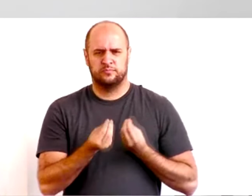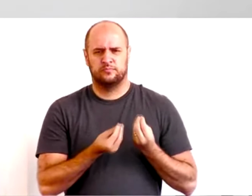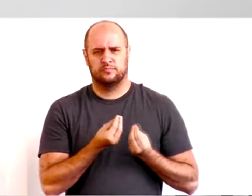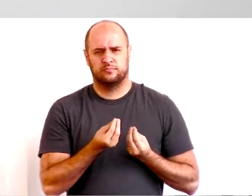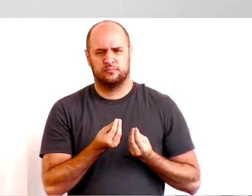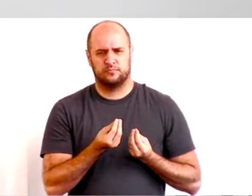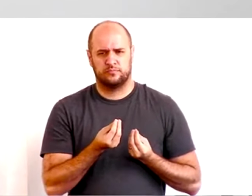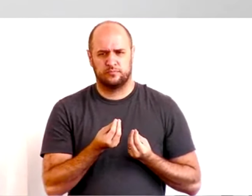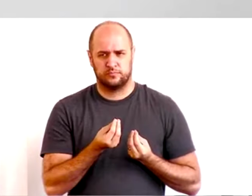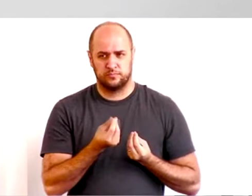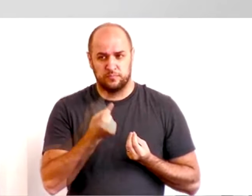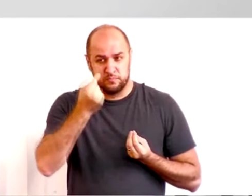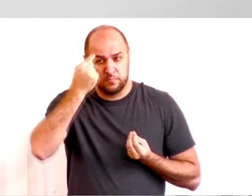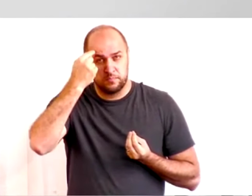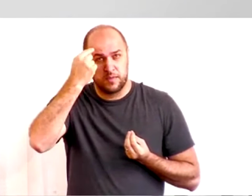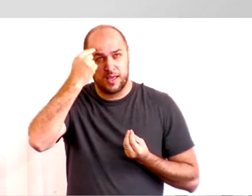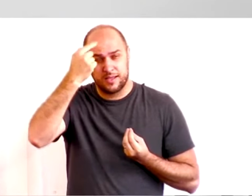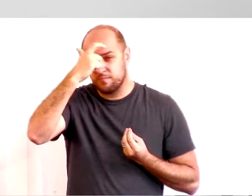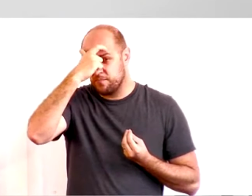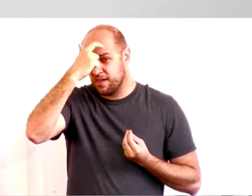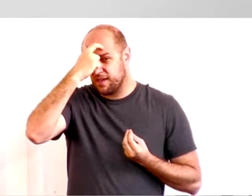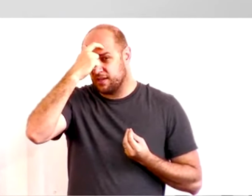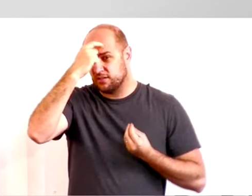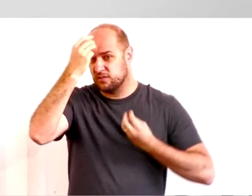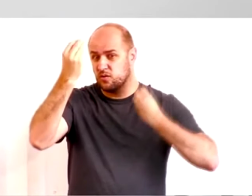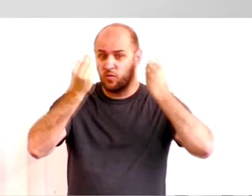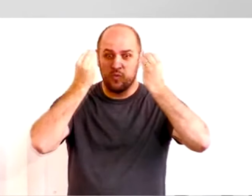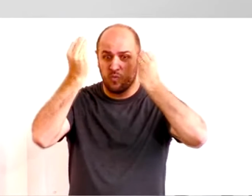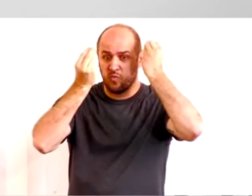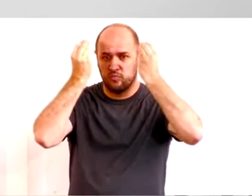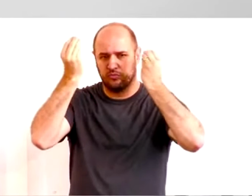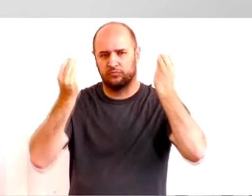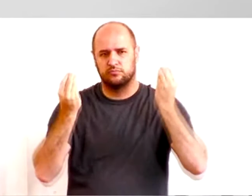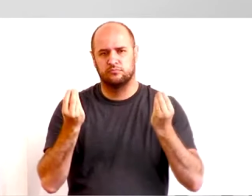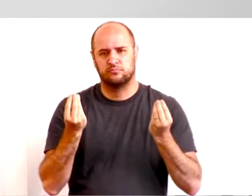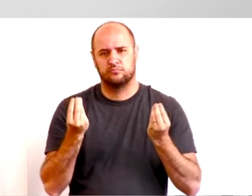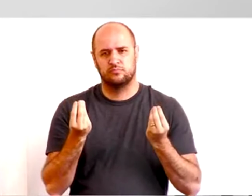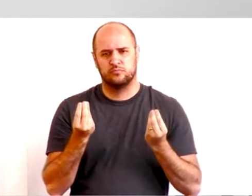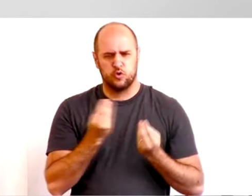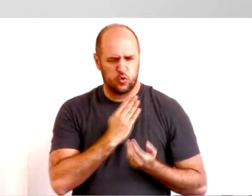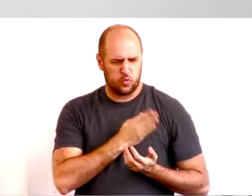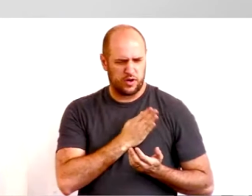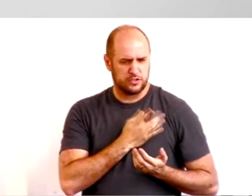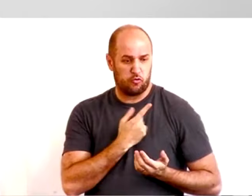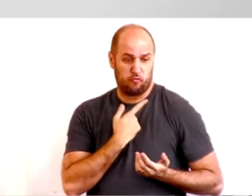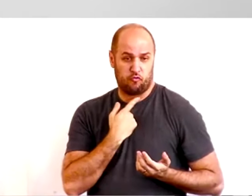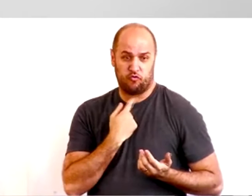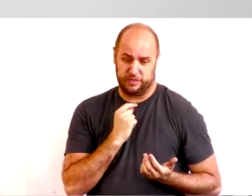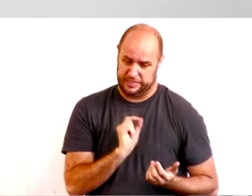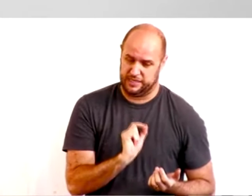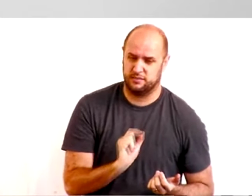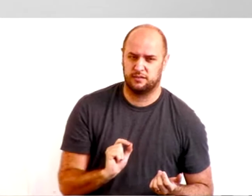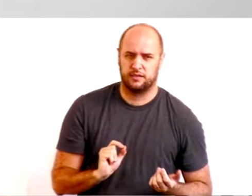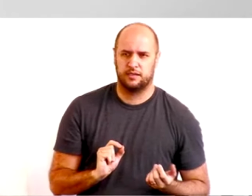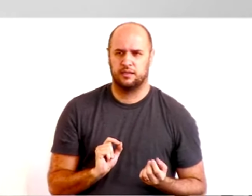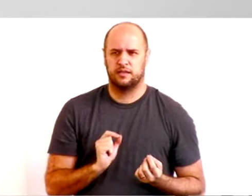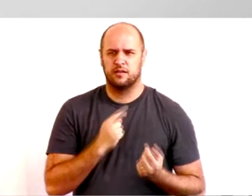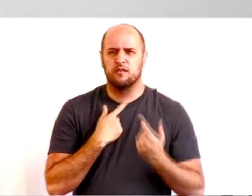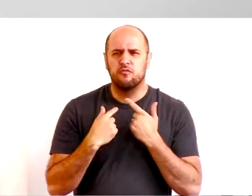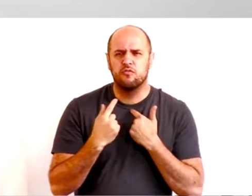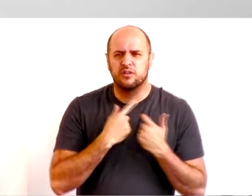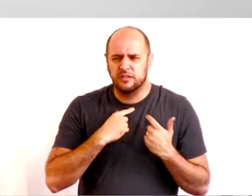de observar os seus pensamentos, as inclinações do seu coração, os desejos que